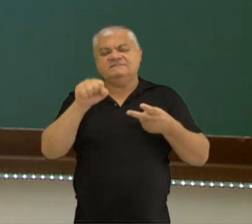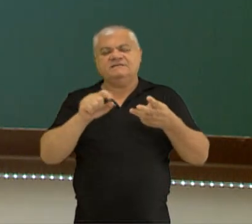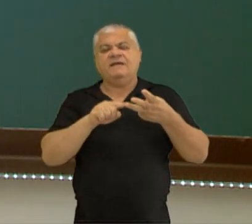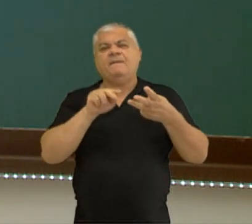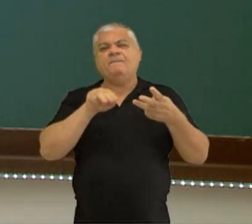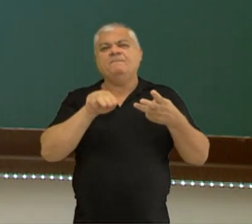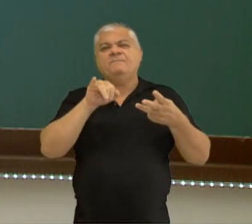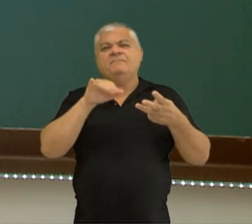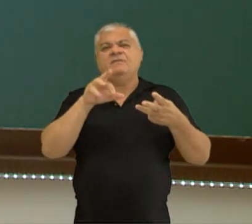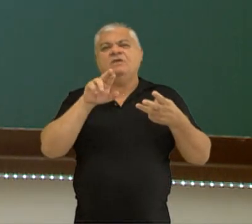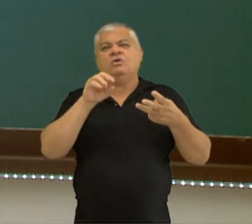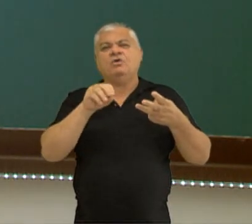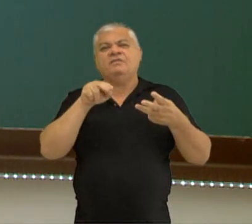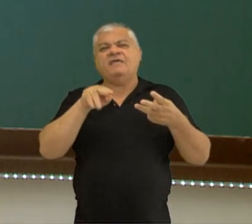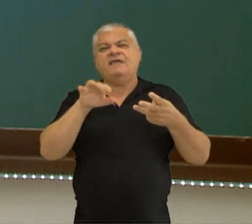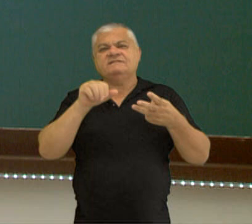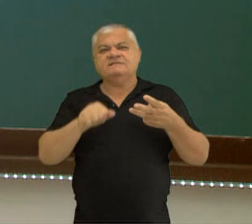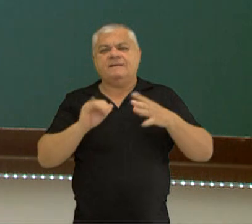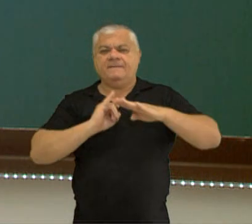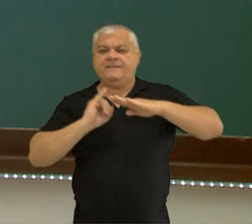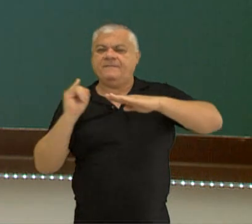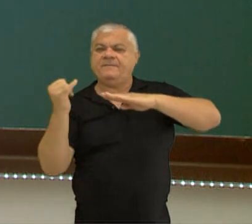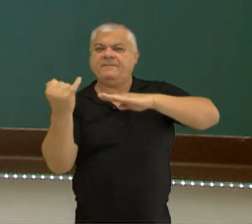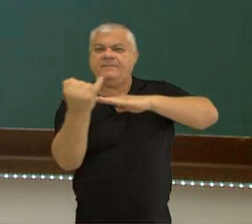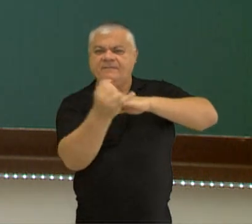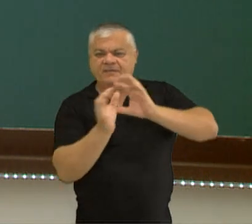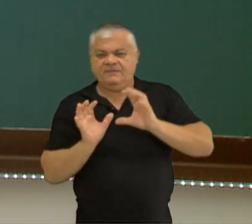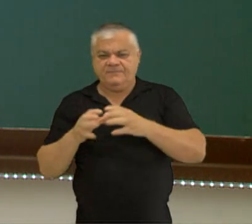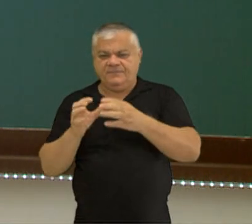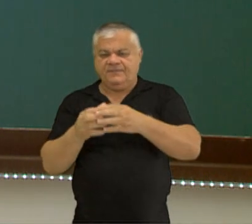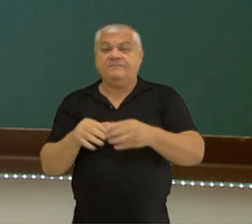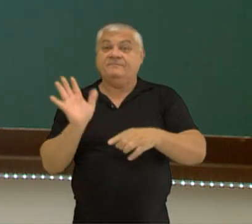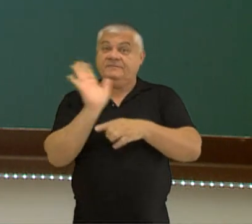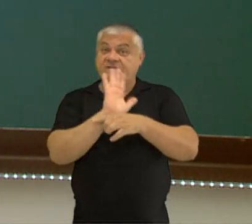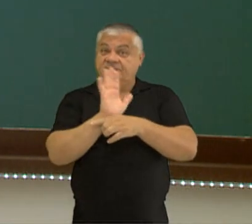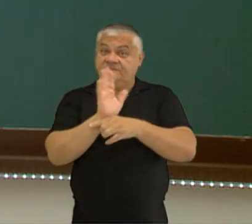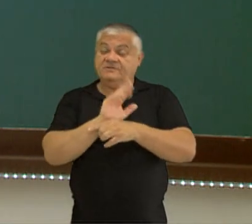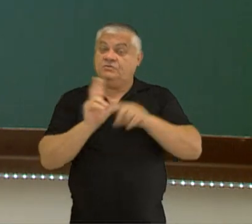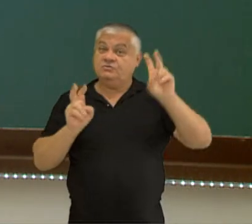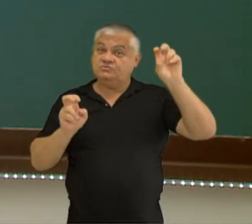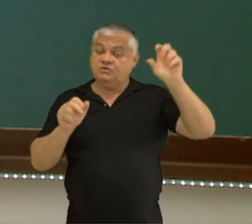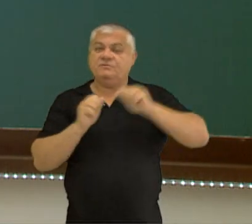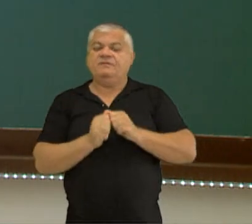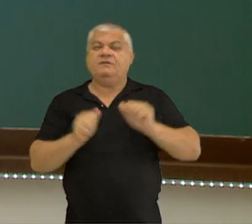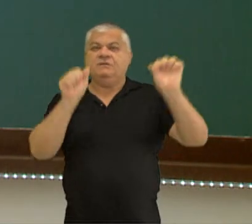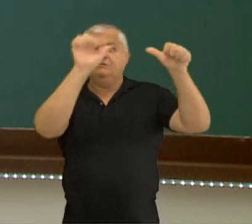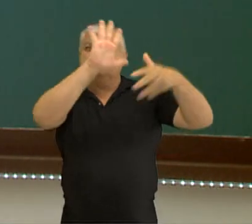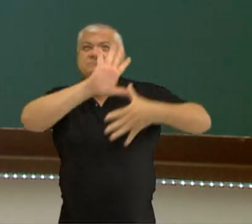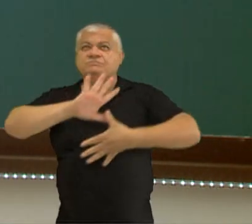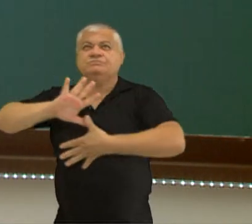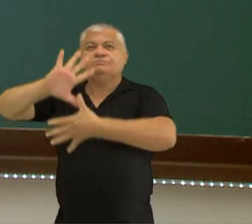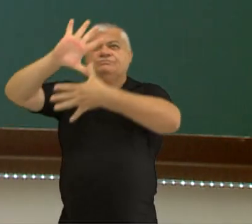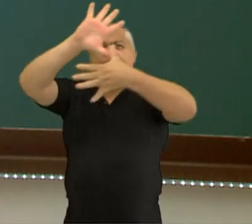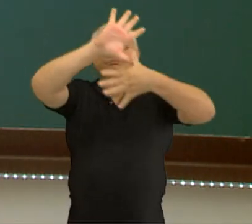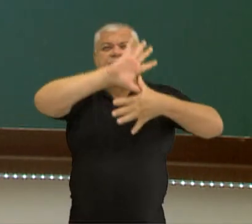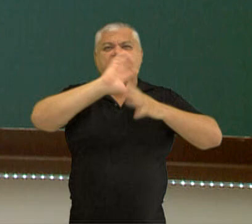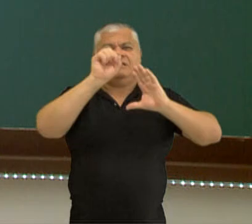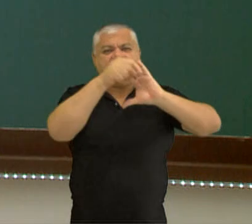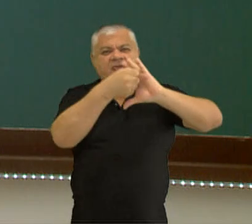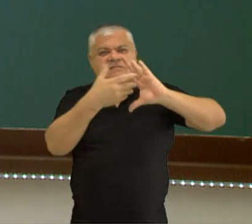países da Oceania são ilhas. Então, nesse vídeo nós falamos sobre os continentes,